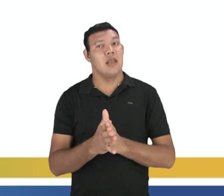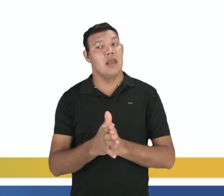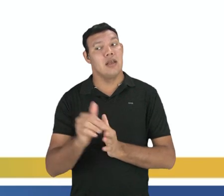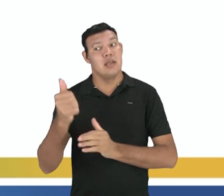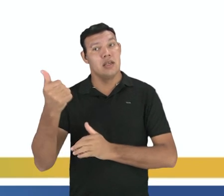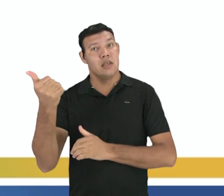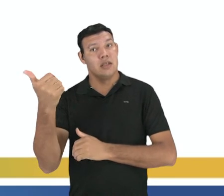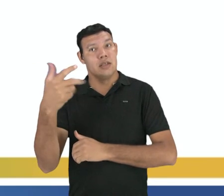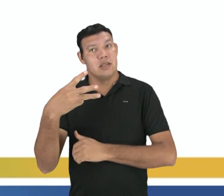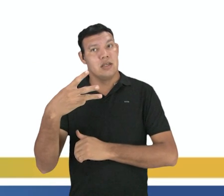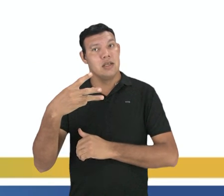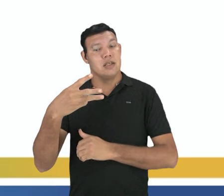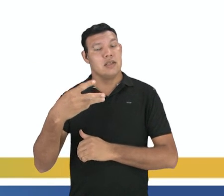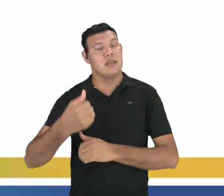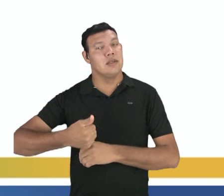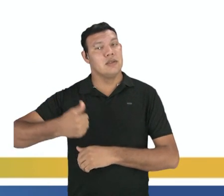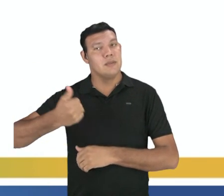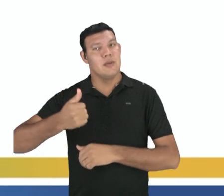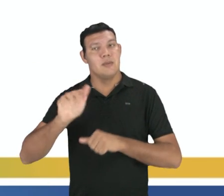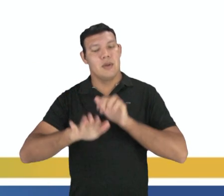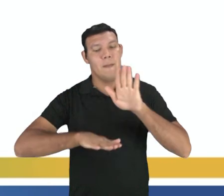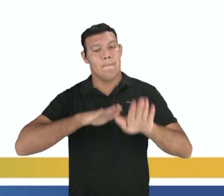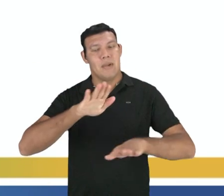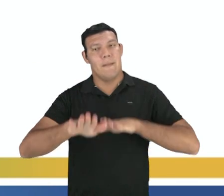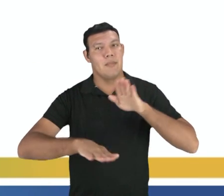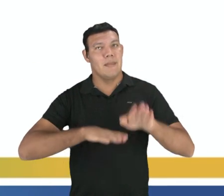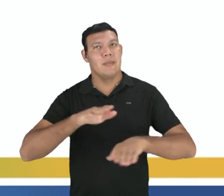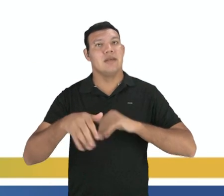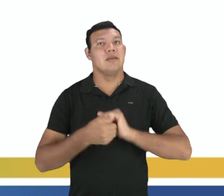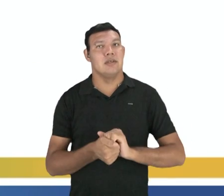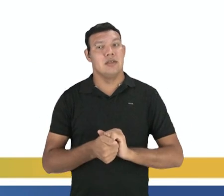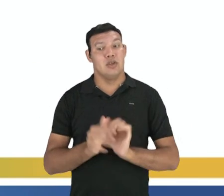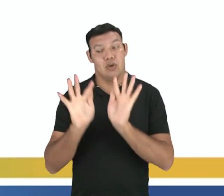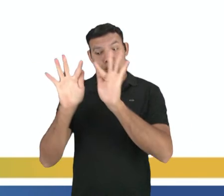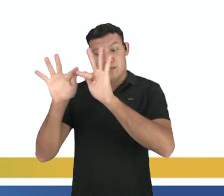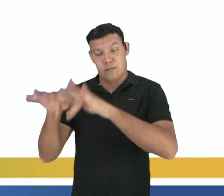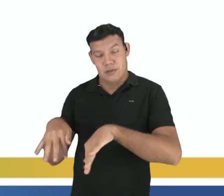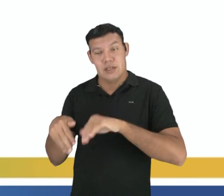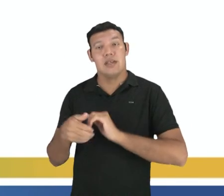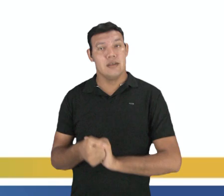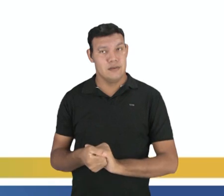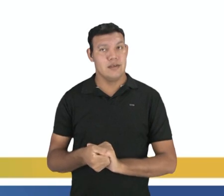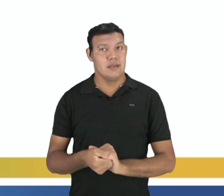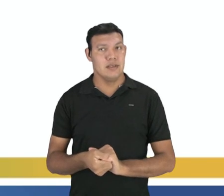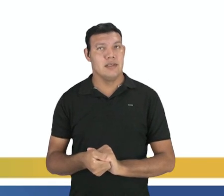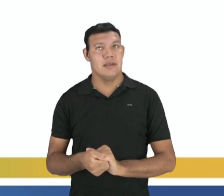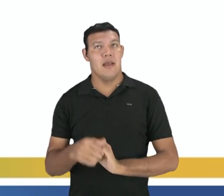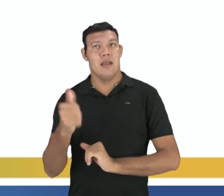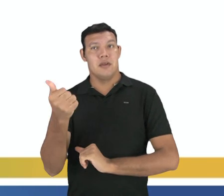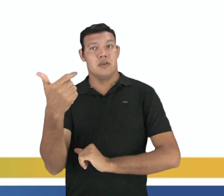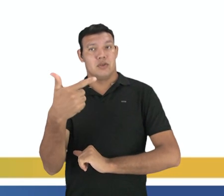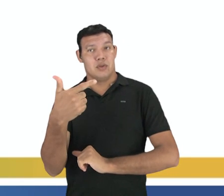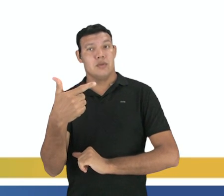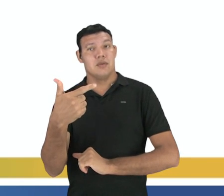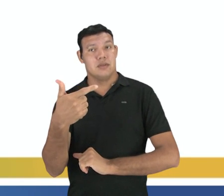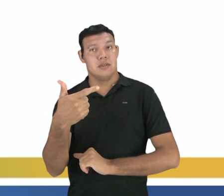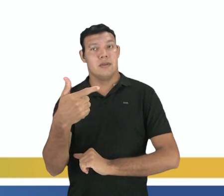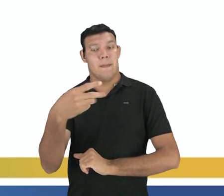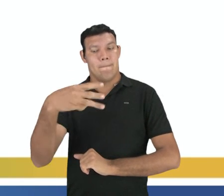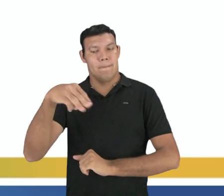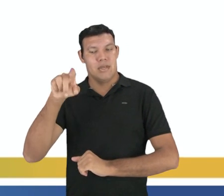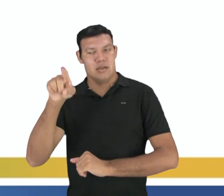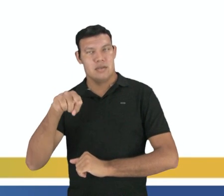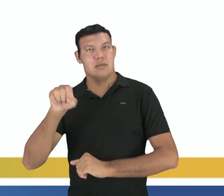primeiros primeiras passadas né E no final ele atingiu a velocidade de quanto 12 metros por segundo então eu posso